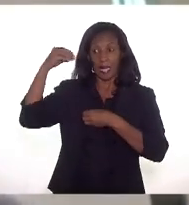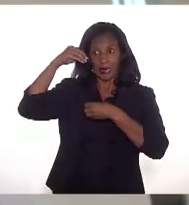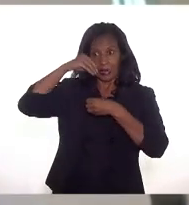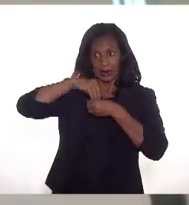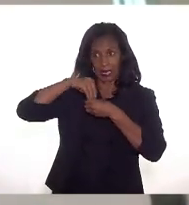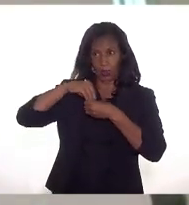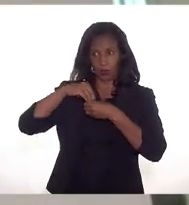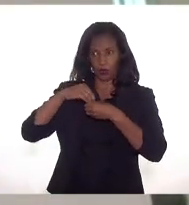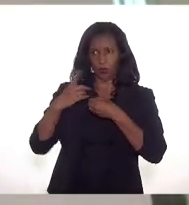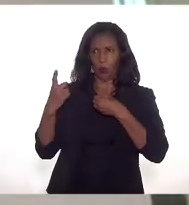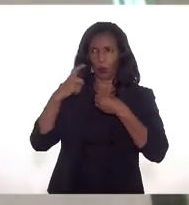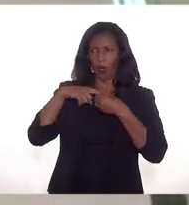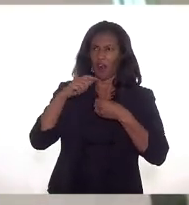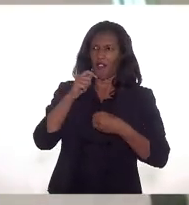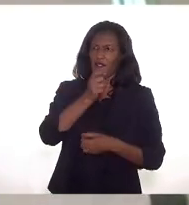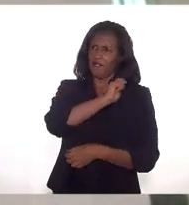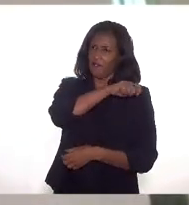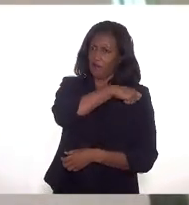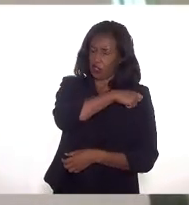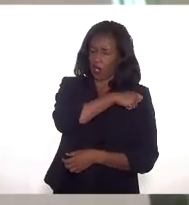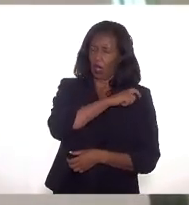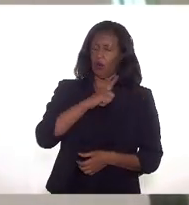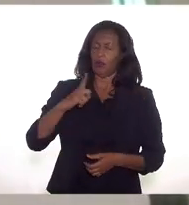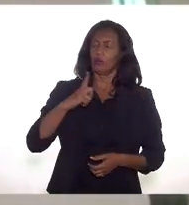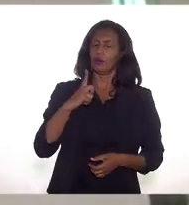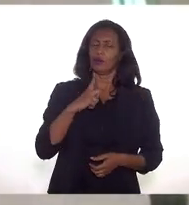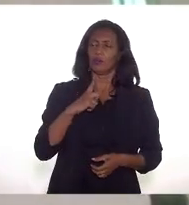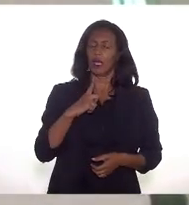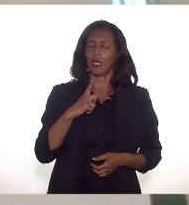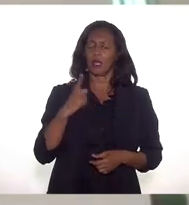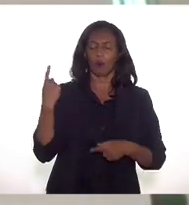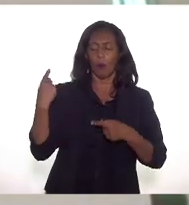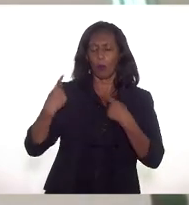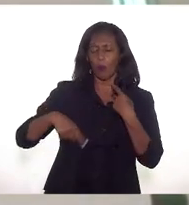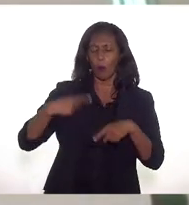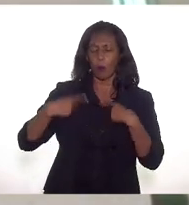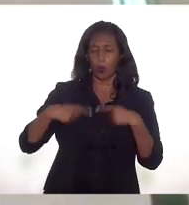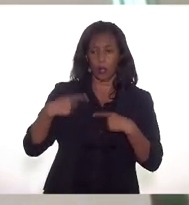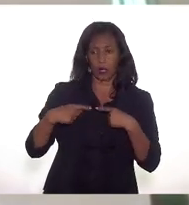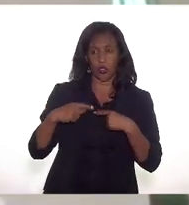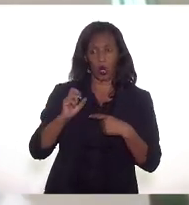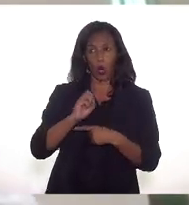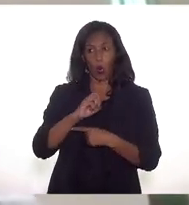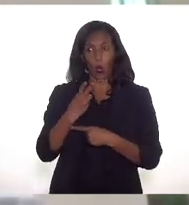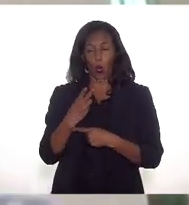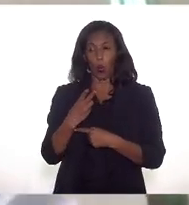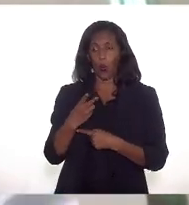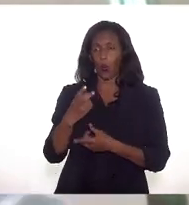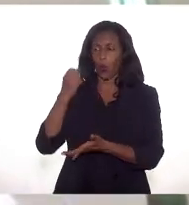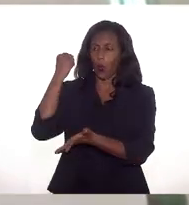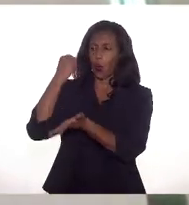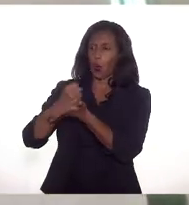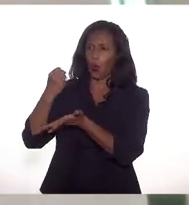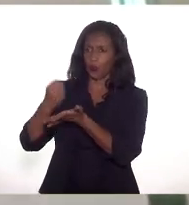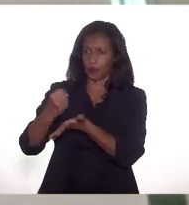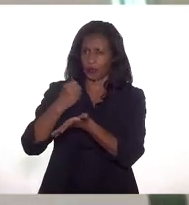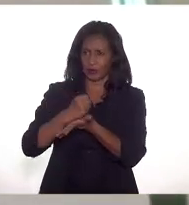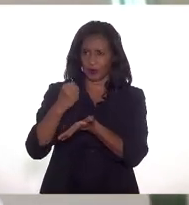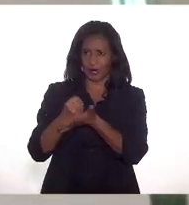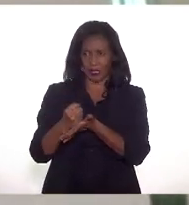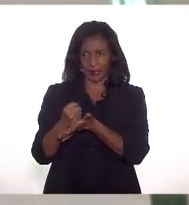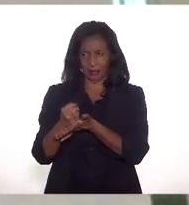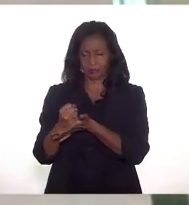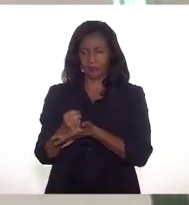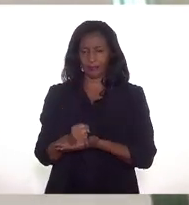fiscal, você tem excepcionalização para o ente que aderir contratar aquelas operações que estavam previstas no plano.